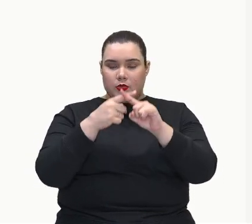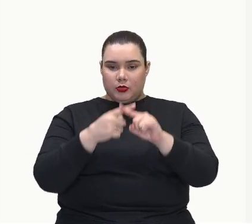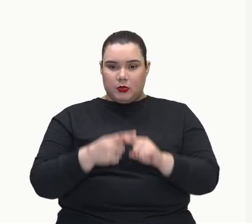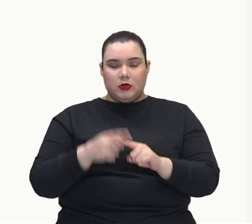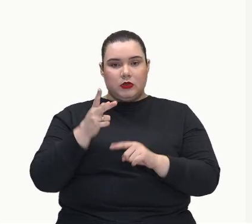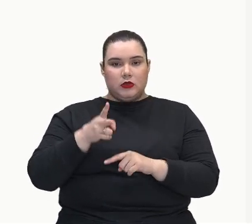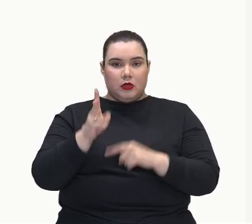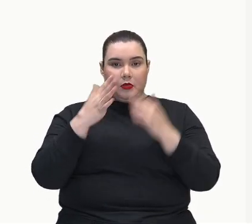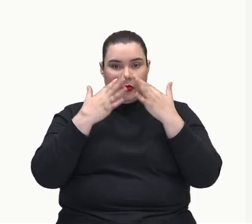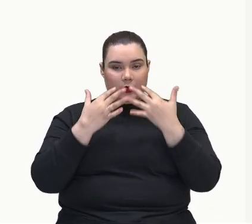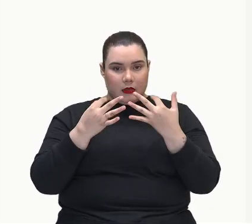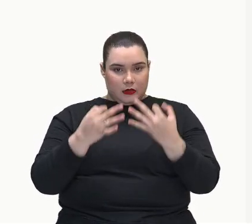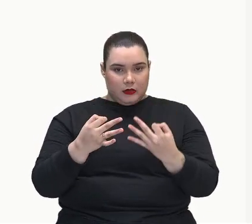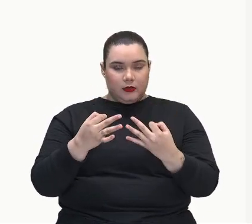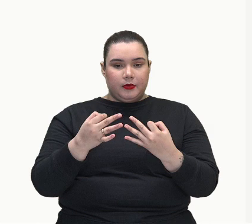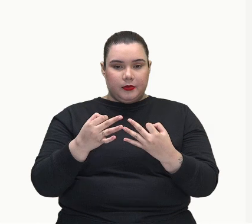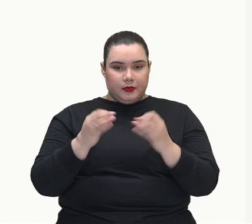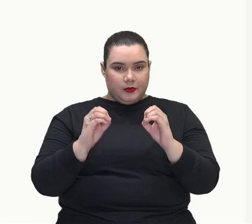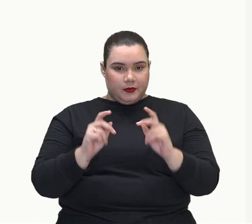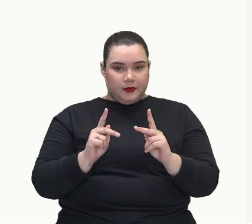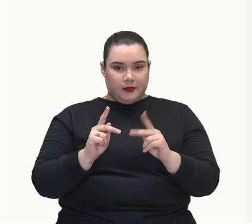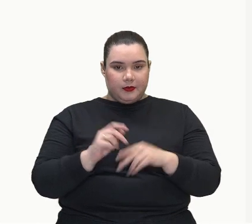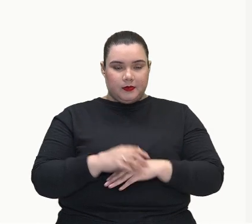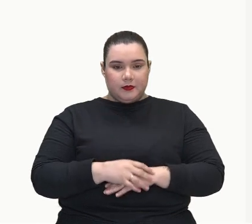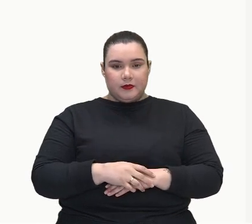com muita atenção aos sinais.